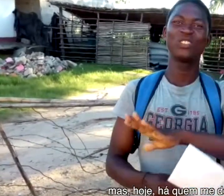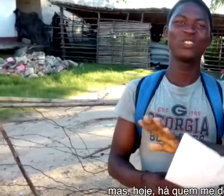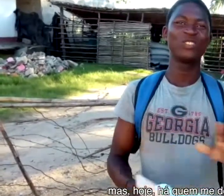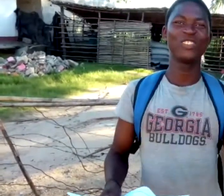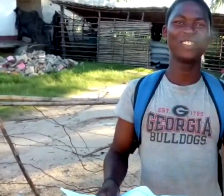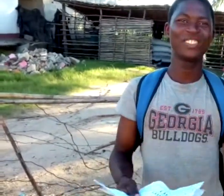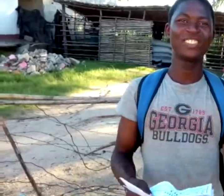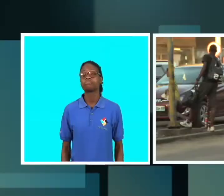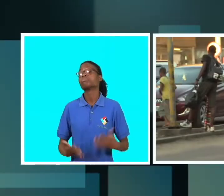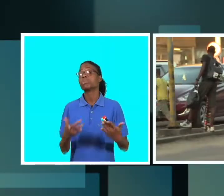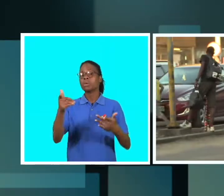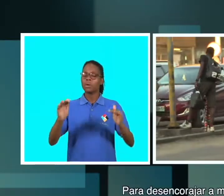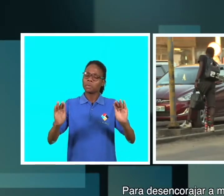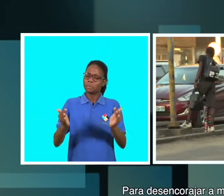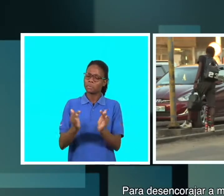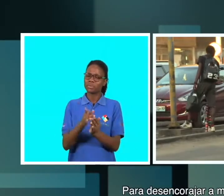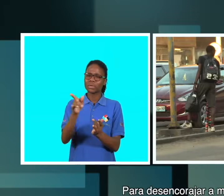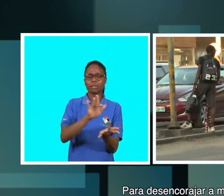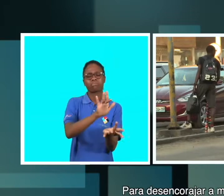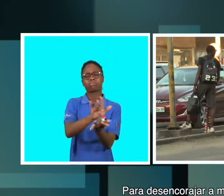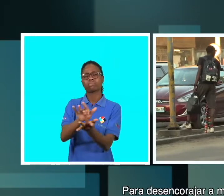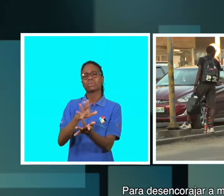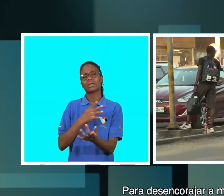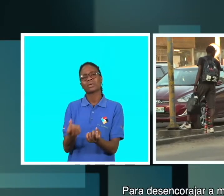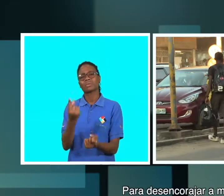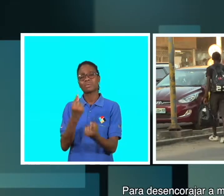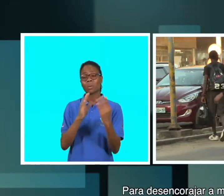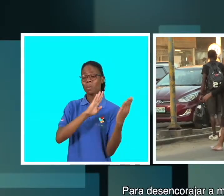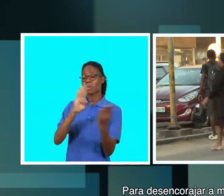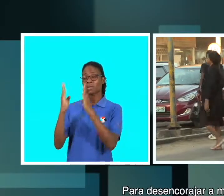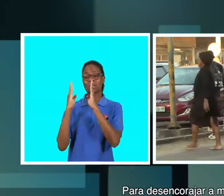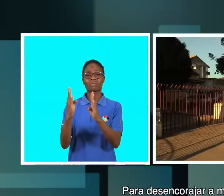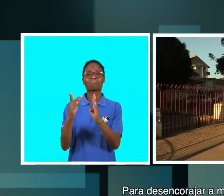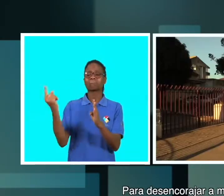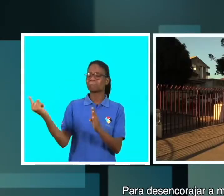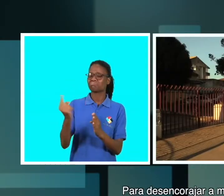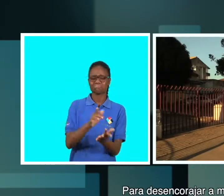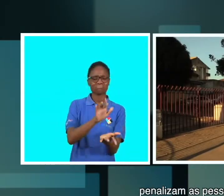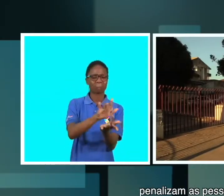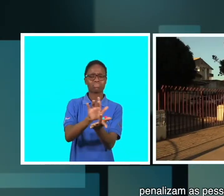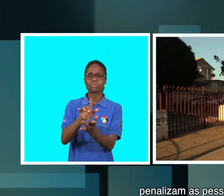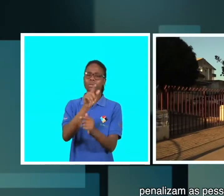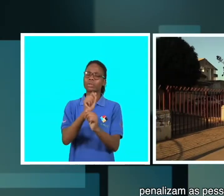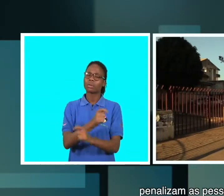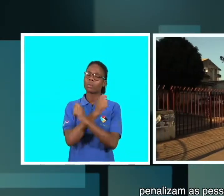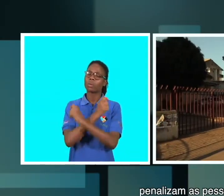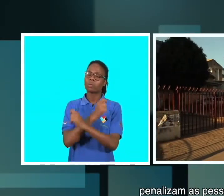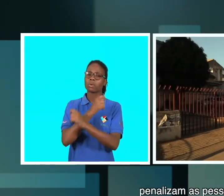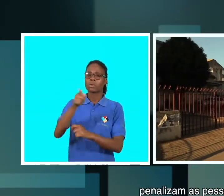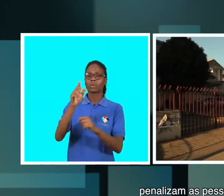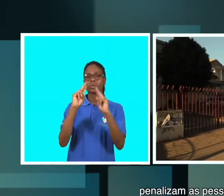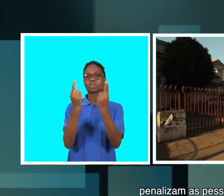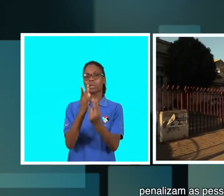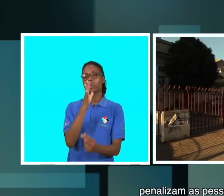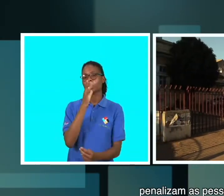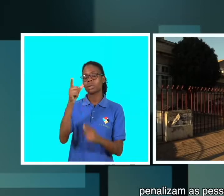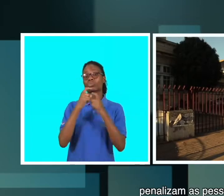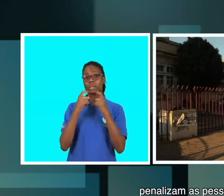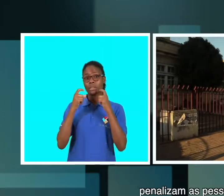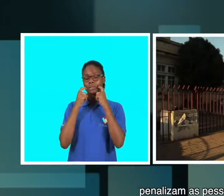deu 50 medicais. Para desencorajar a mendicidade, alguns municípios de Moçambique penalizam as pessoas que